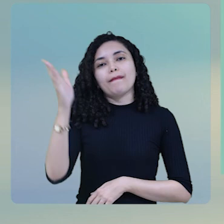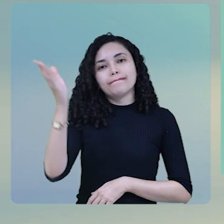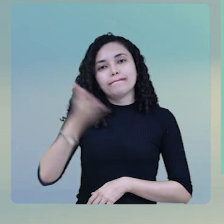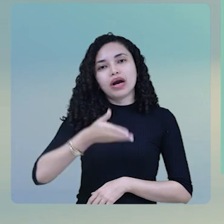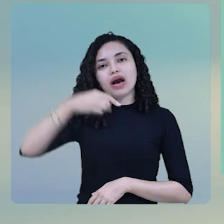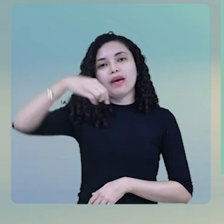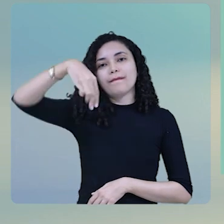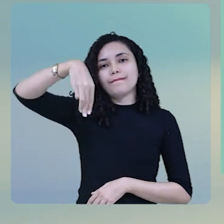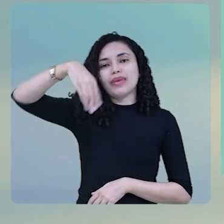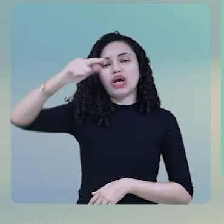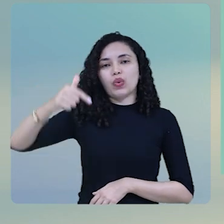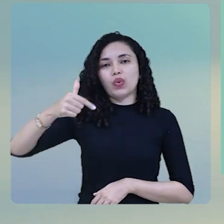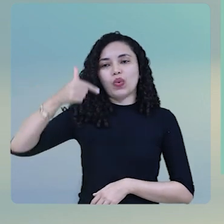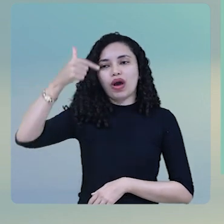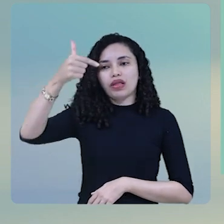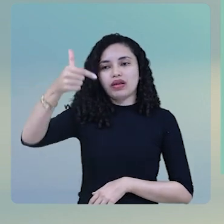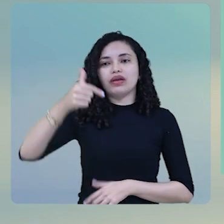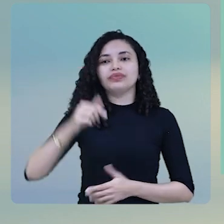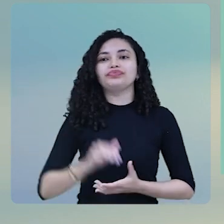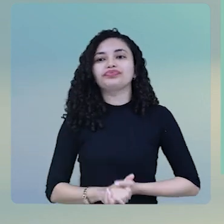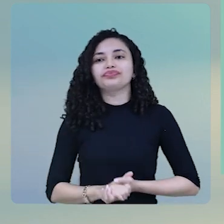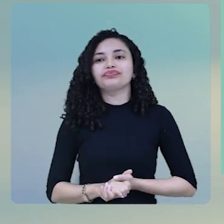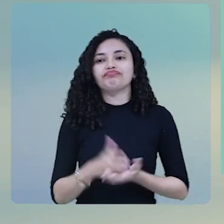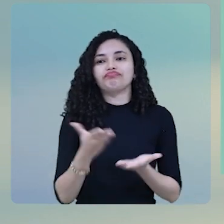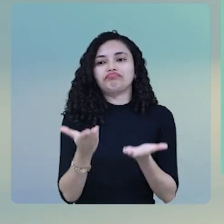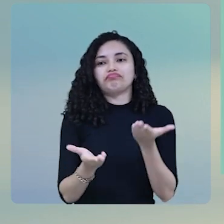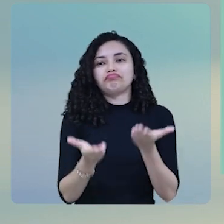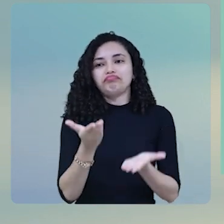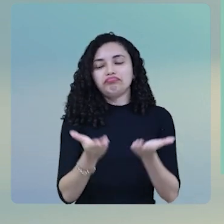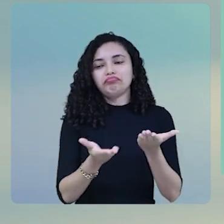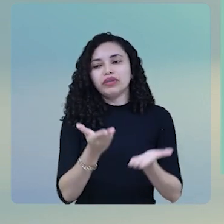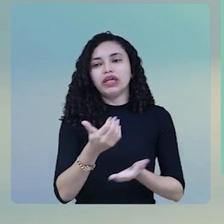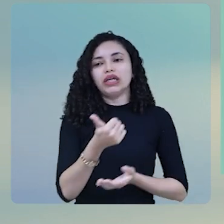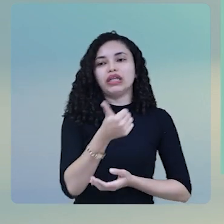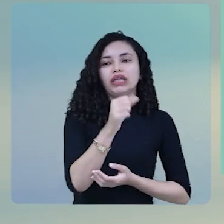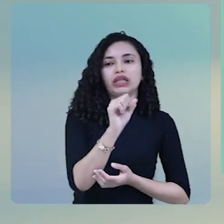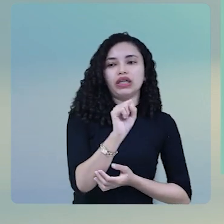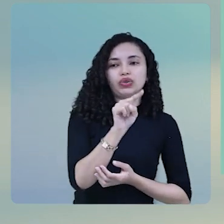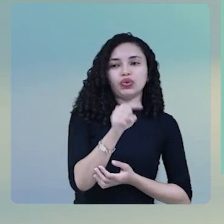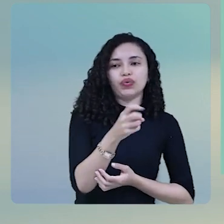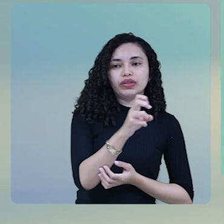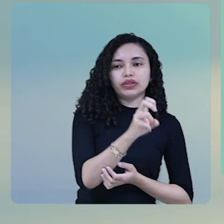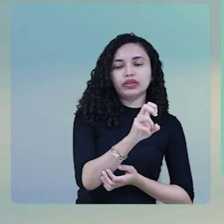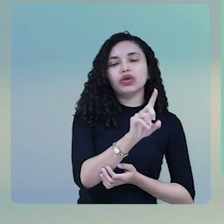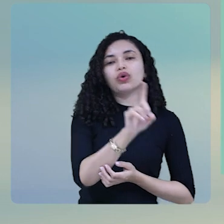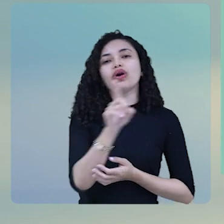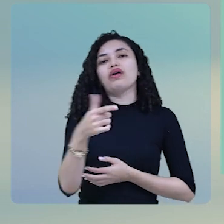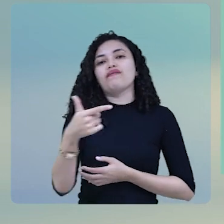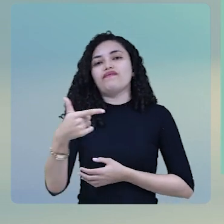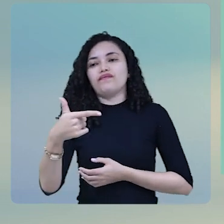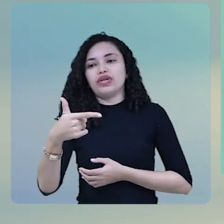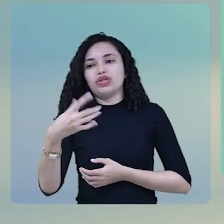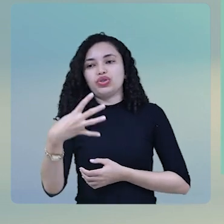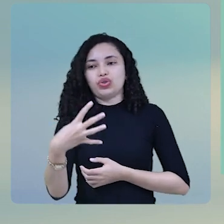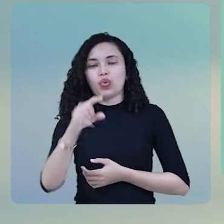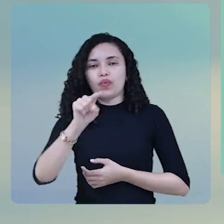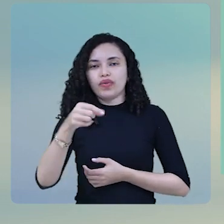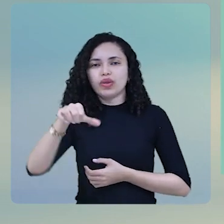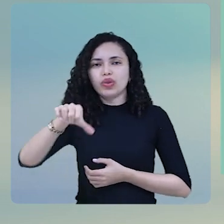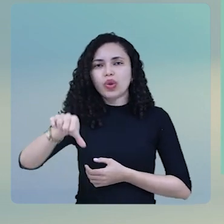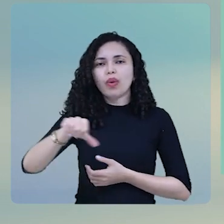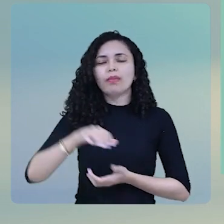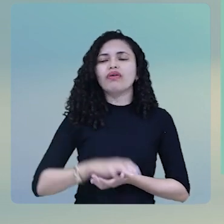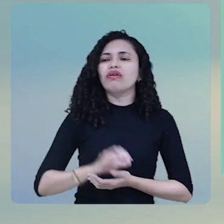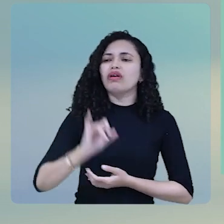metro quadrado. E a faixa de peso normal está entre 18 e 24. O